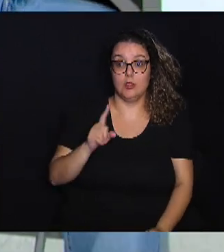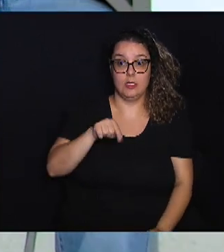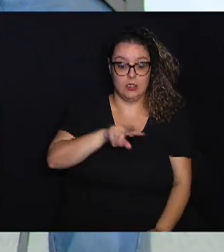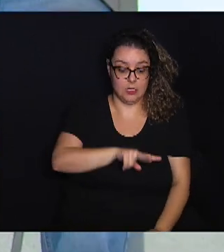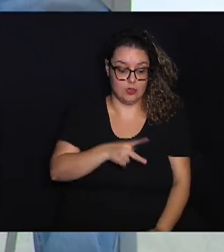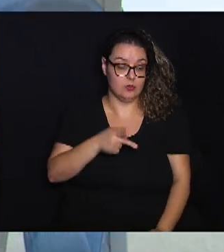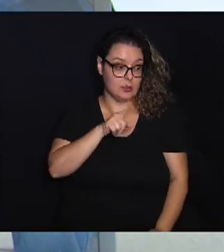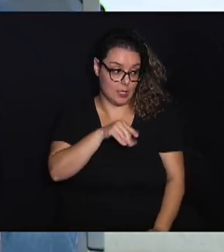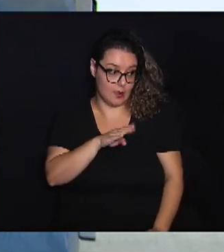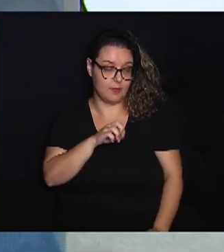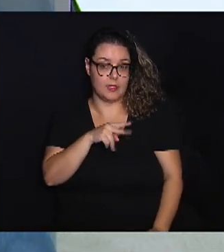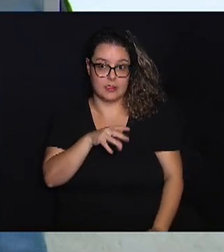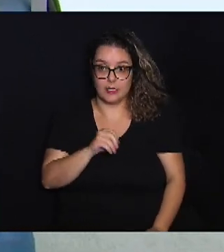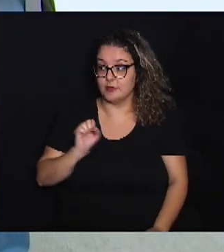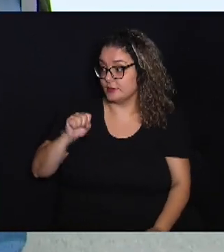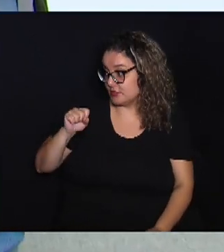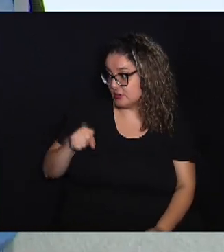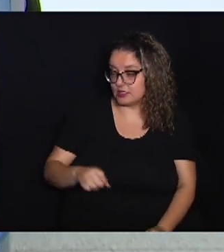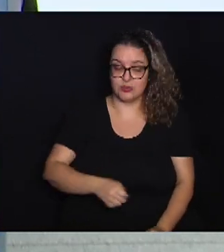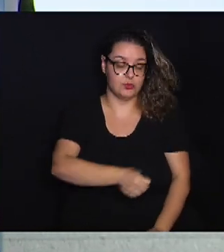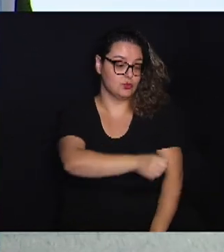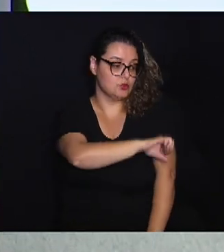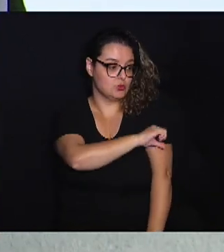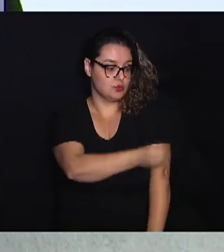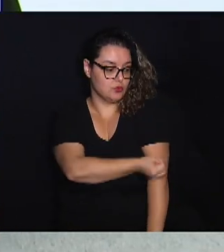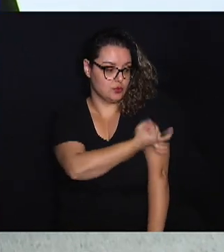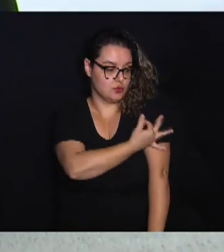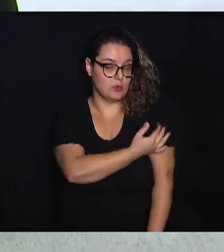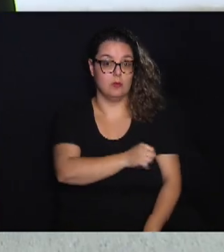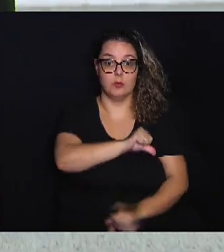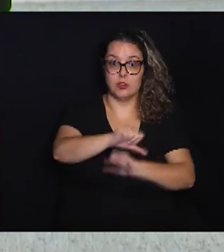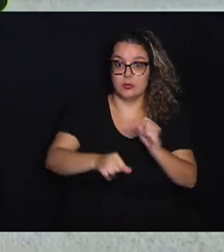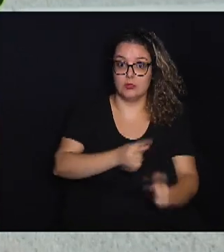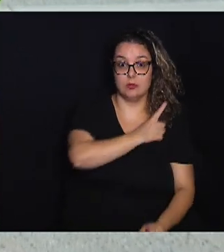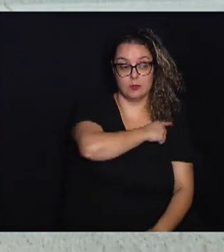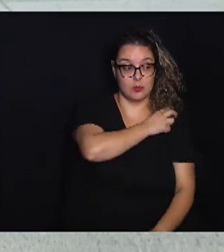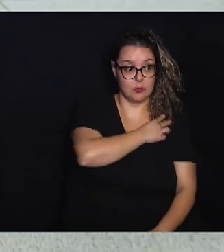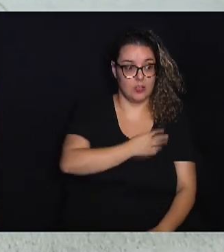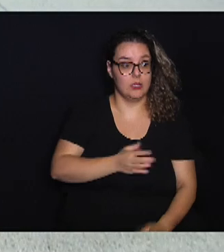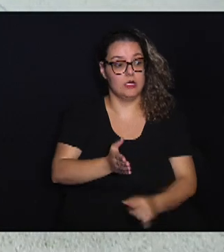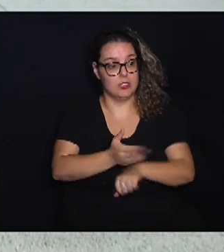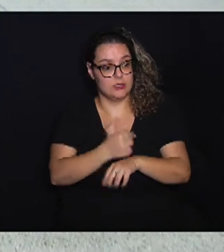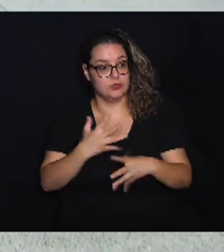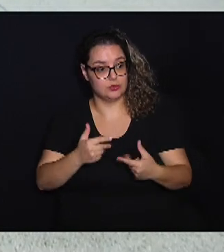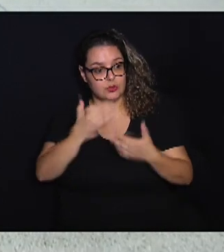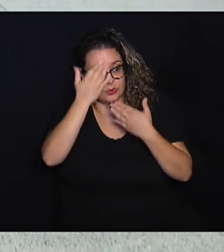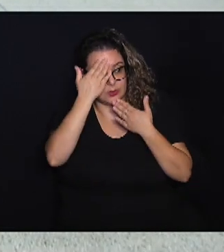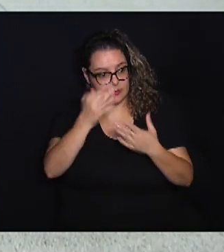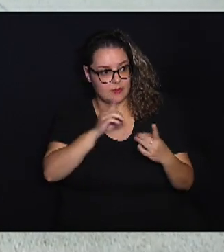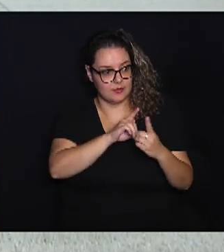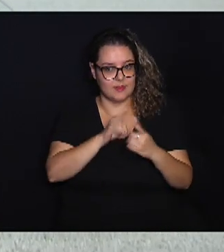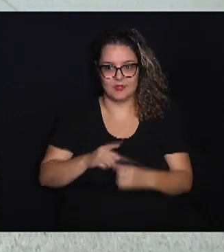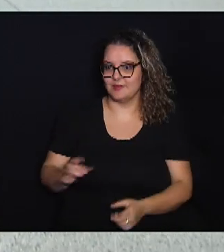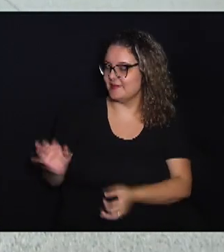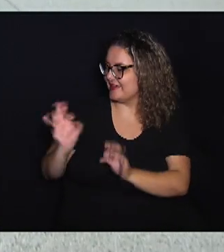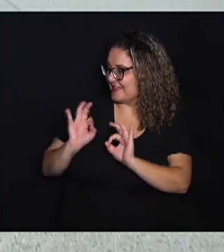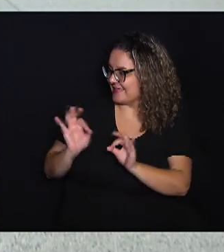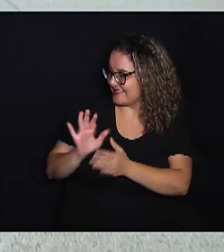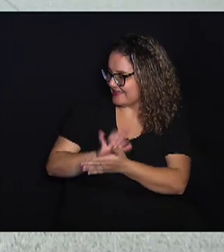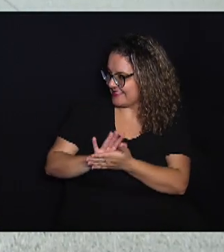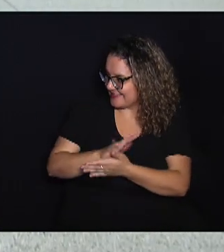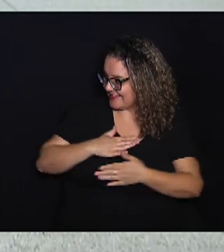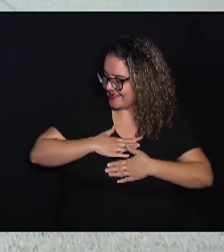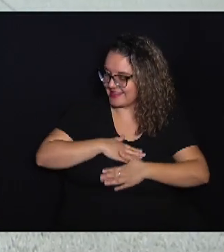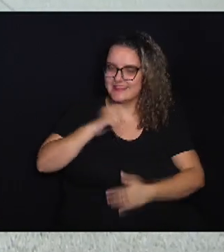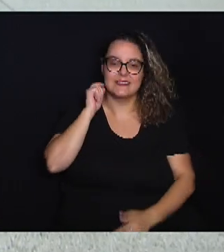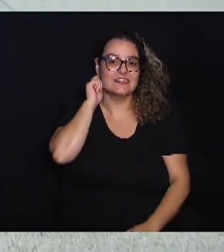né, Bernardo? Perfeito. Do ensino fundamental para o ensino médio. Antes de mais nada, muito obrigado por atender a gente mais uma vez. Imagina, um prazer.